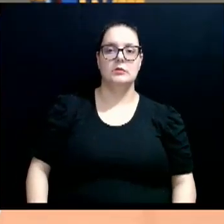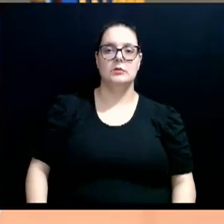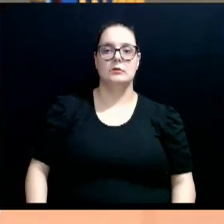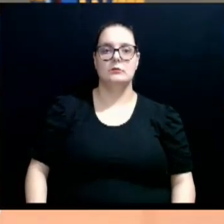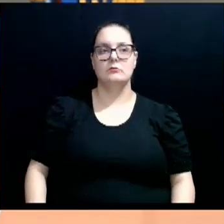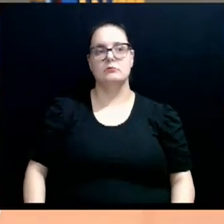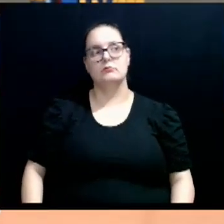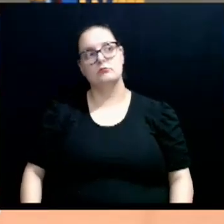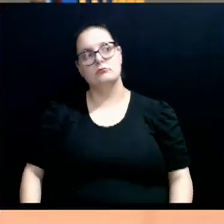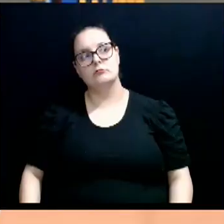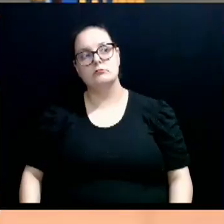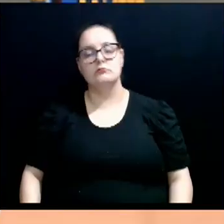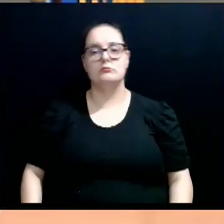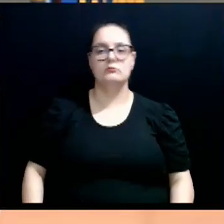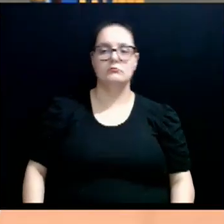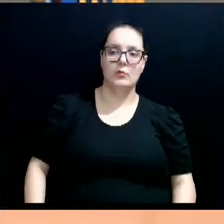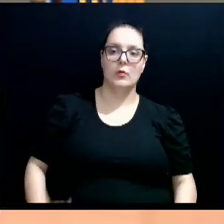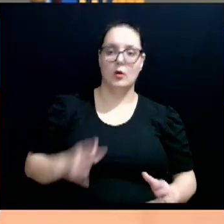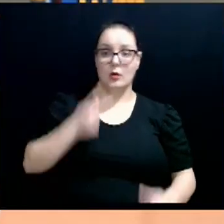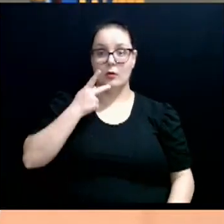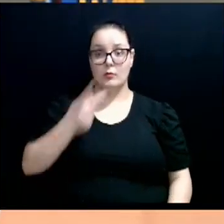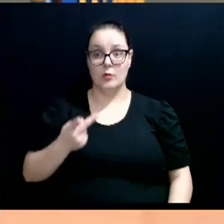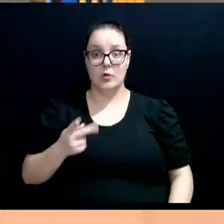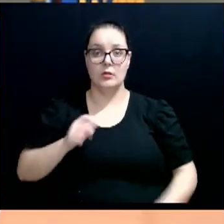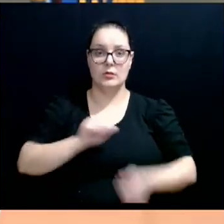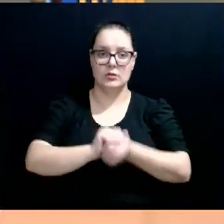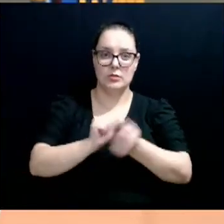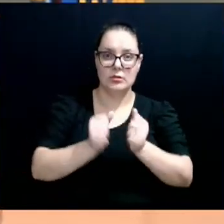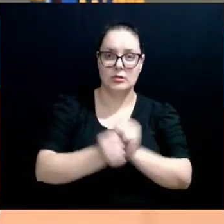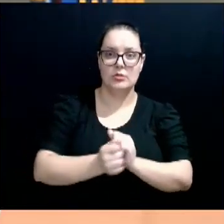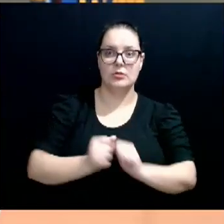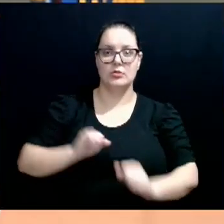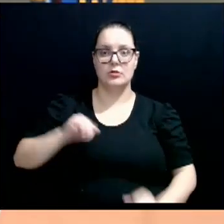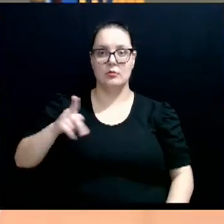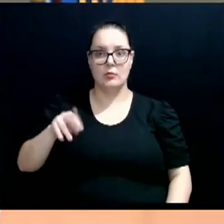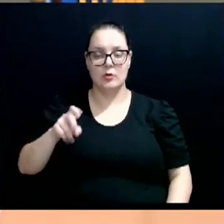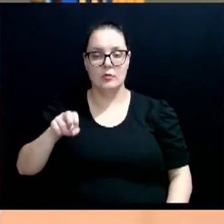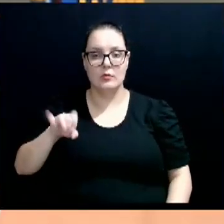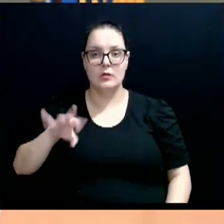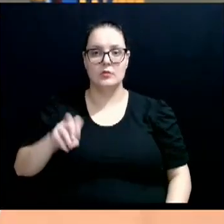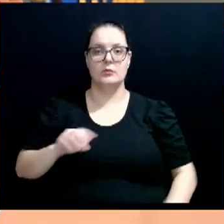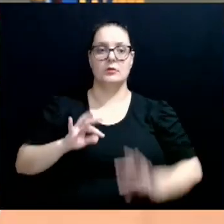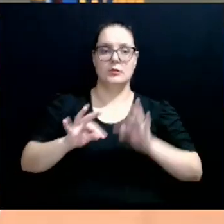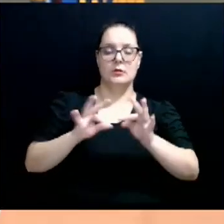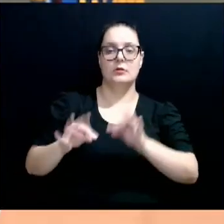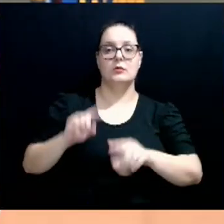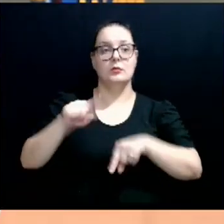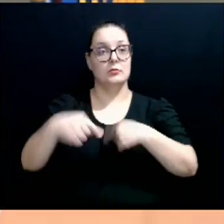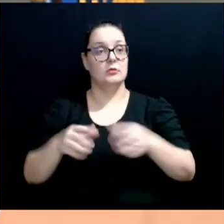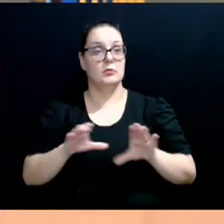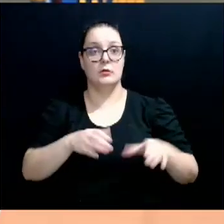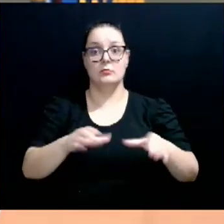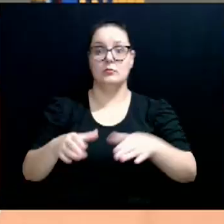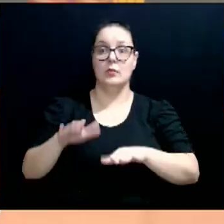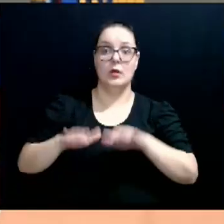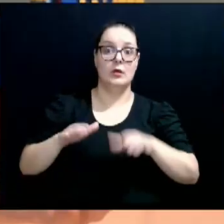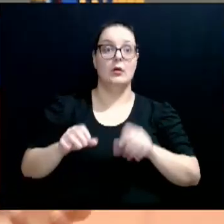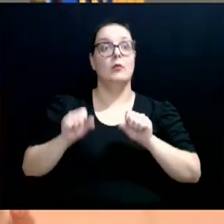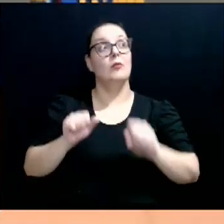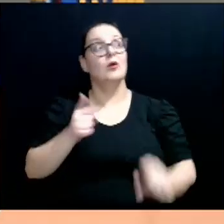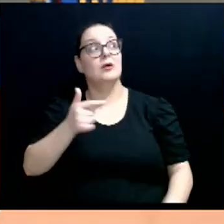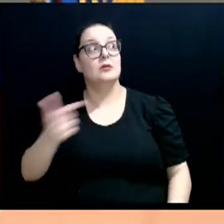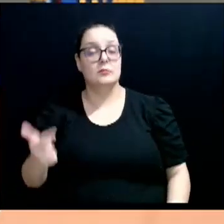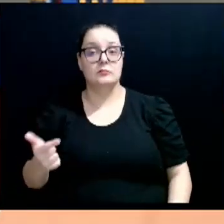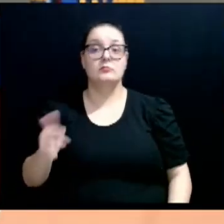digamos, como você disse, de improviso, né, da parte técnica que outras equipes talvez possam não ter. Apesar de, como o